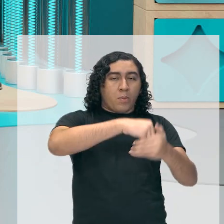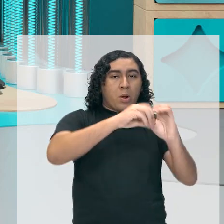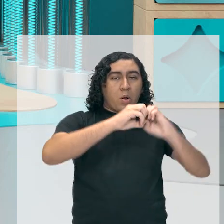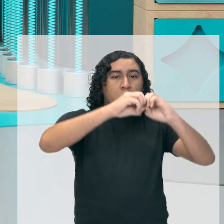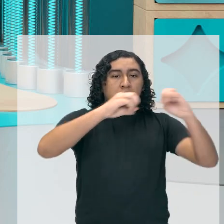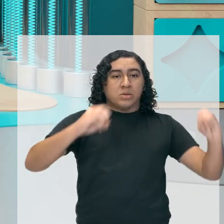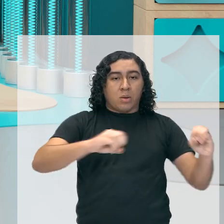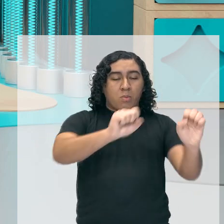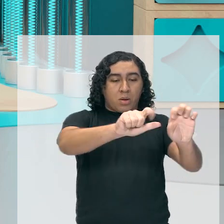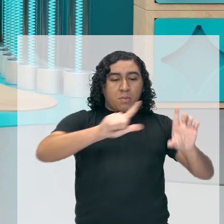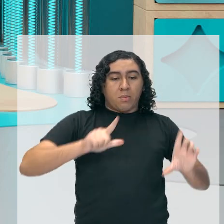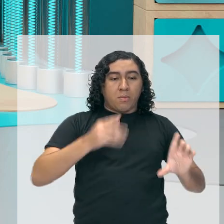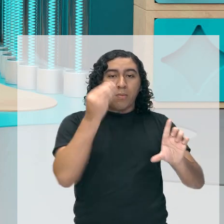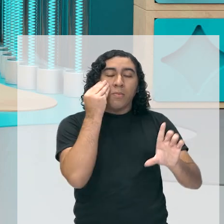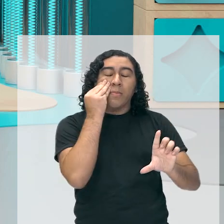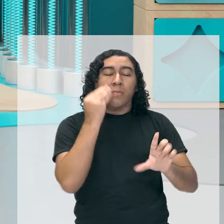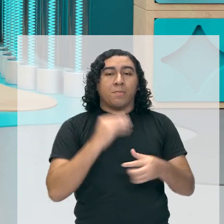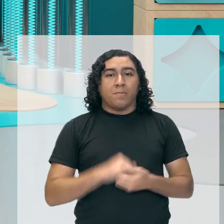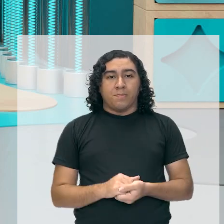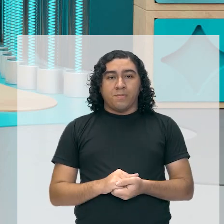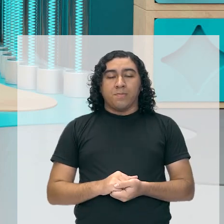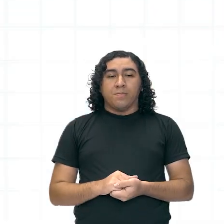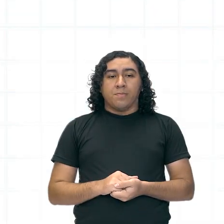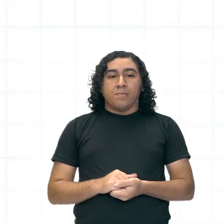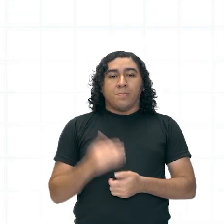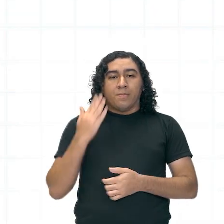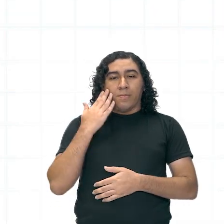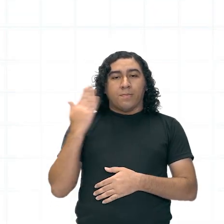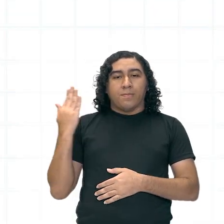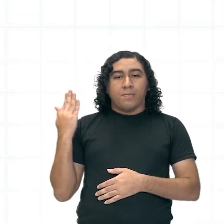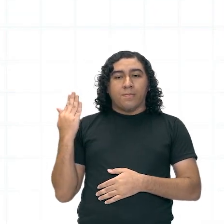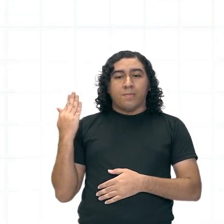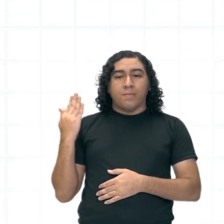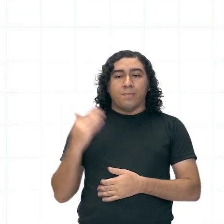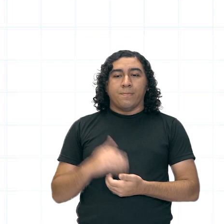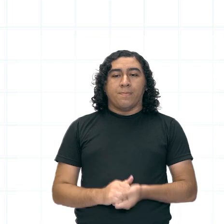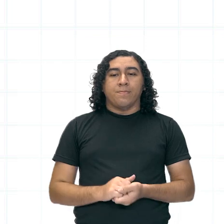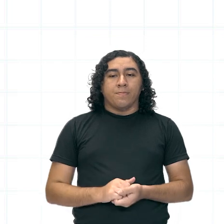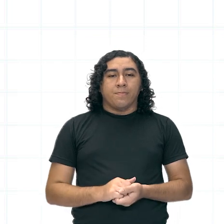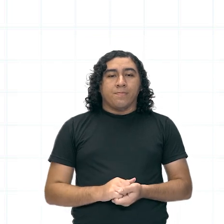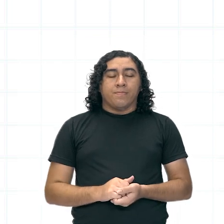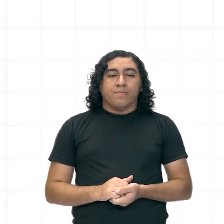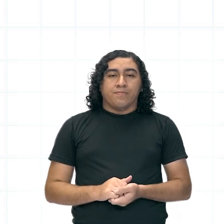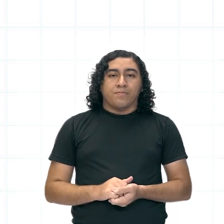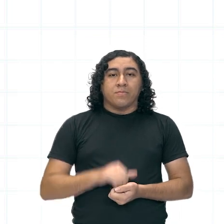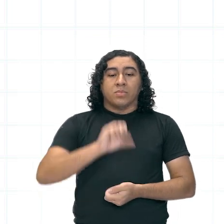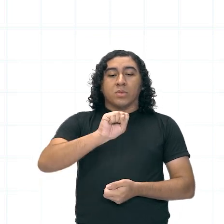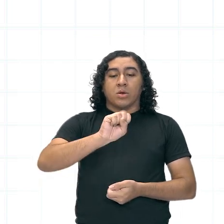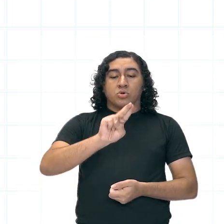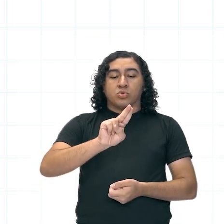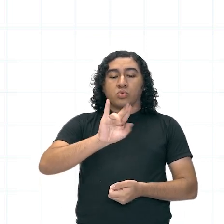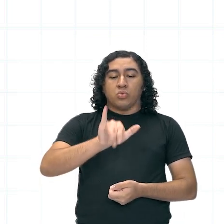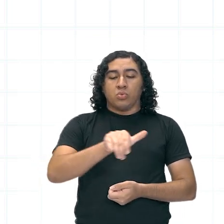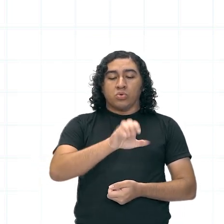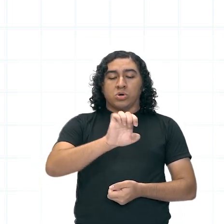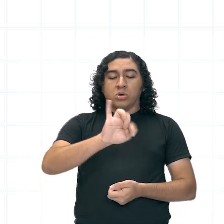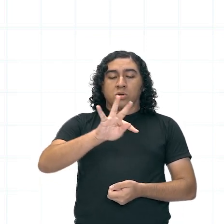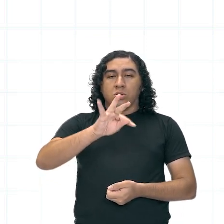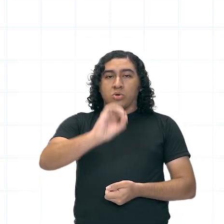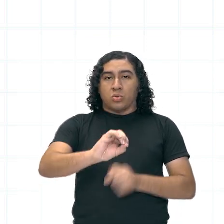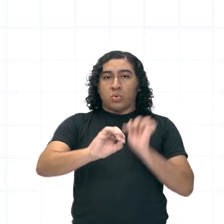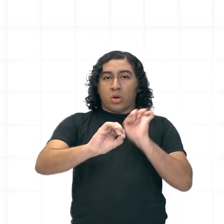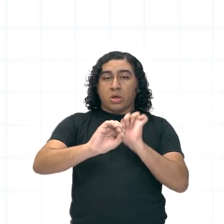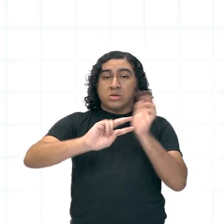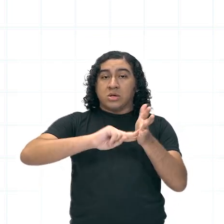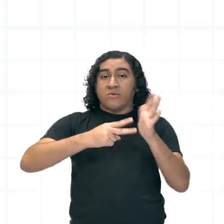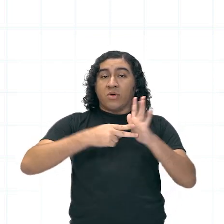para vocês, olha só, o nosso enunciado, o conceito para relembrar, olha só. Sujeito é o termo